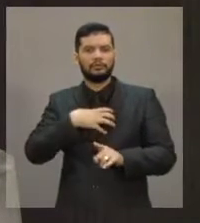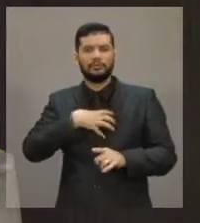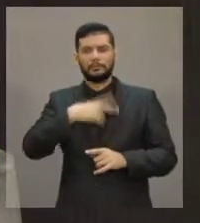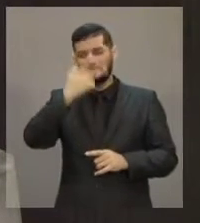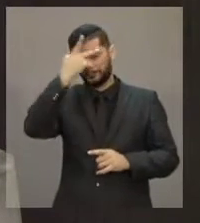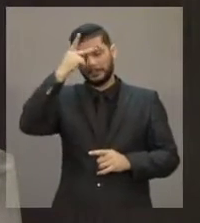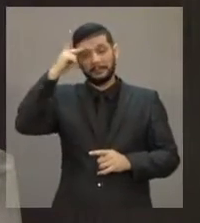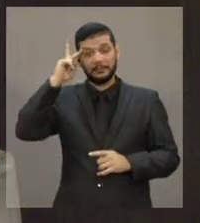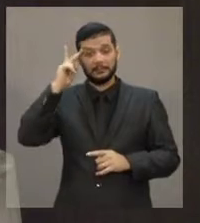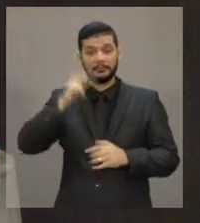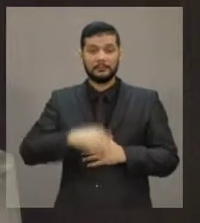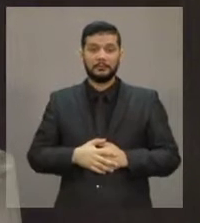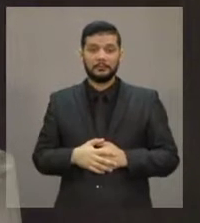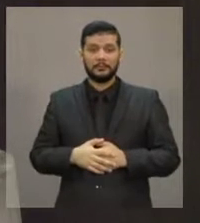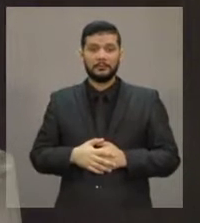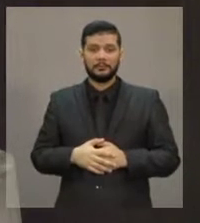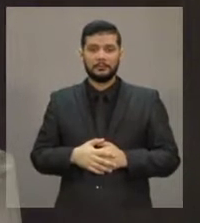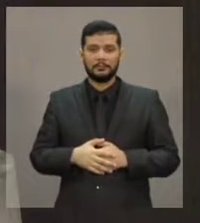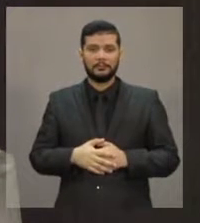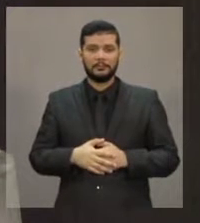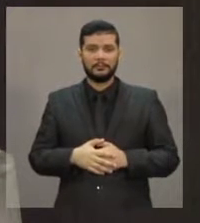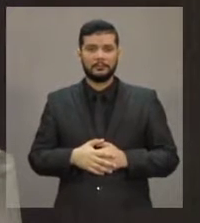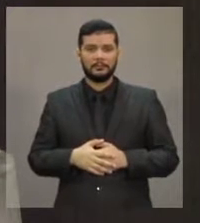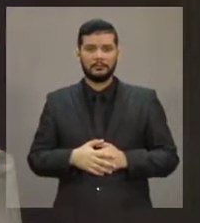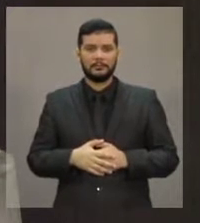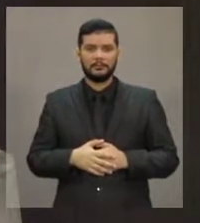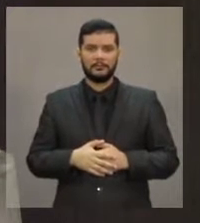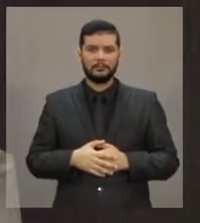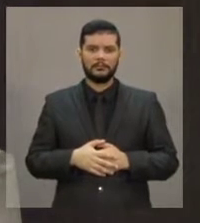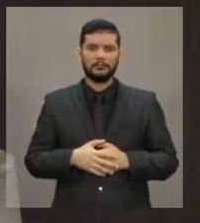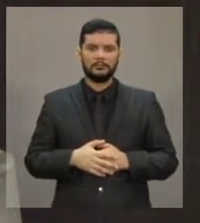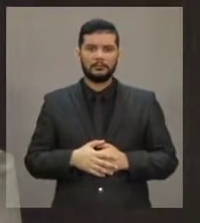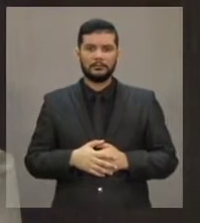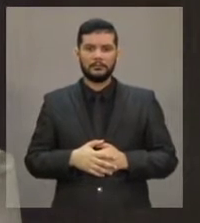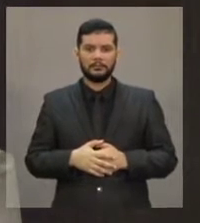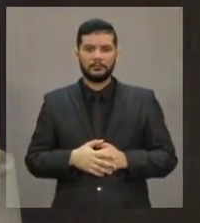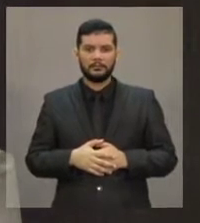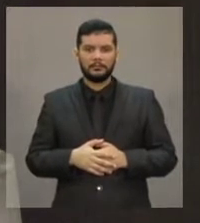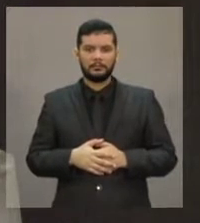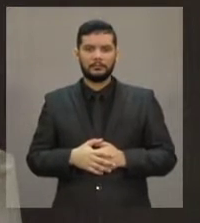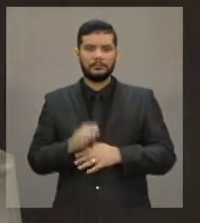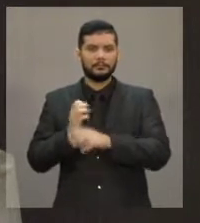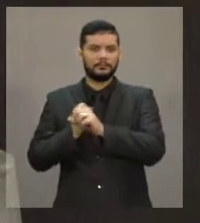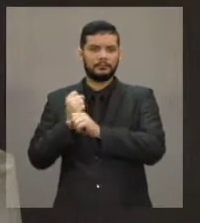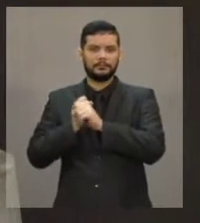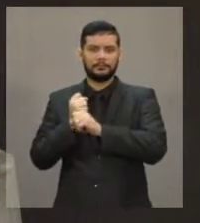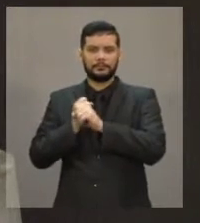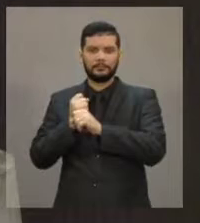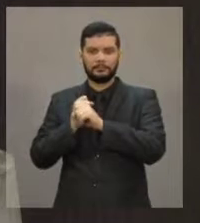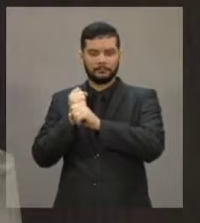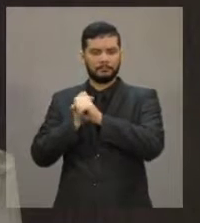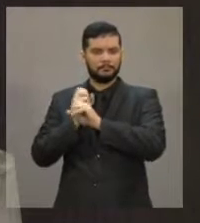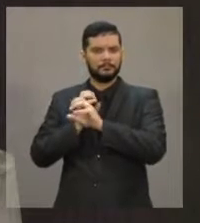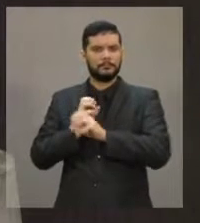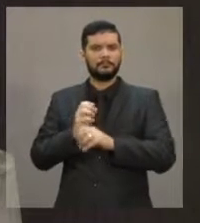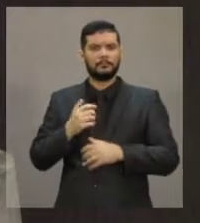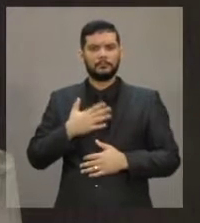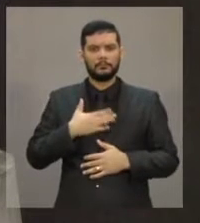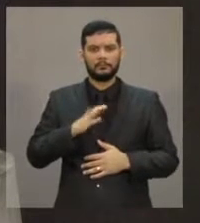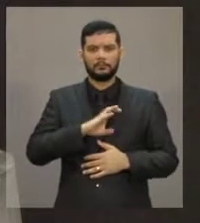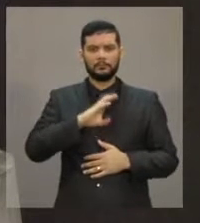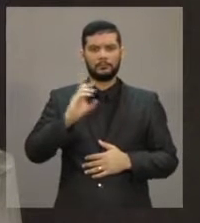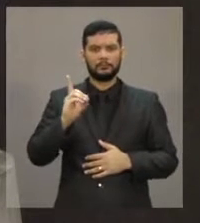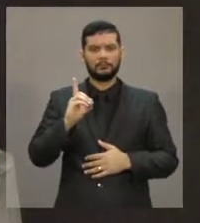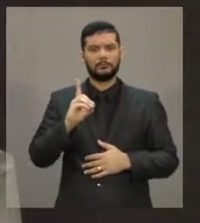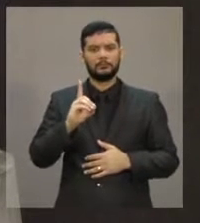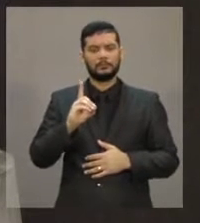em relação ao que seriam, inclusive, tais valores. Durante muitos anos, eu coordenei o Centro de Defesa da Criança e do